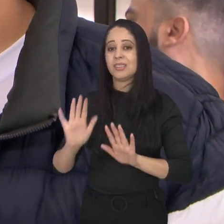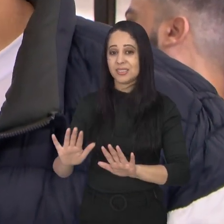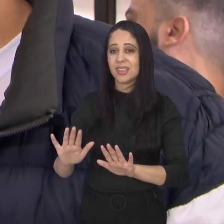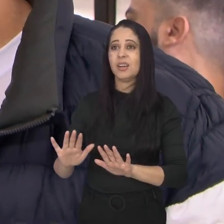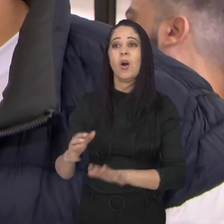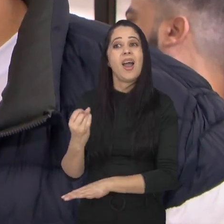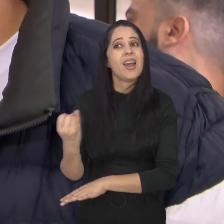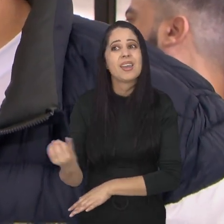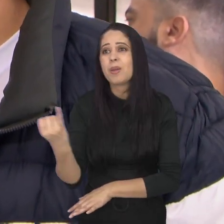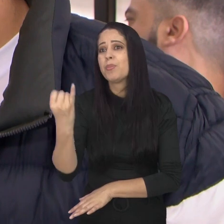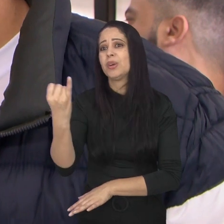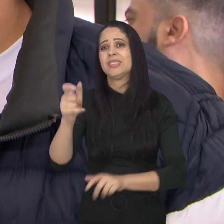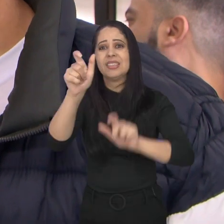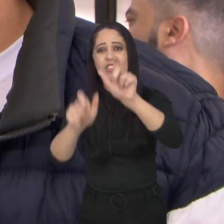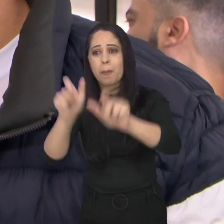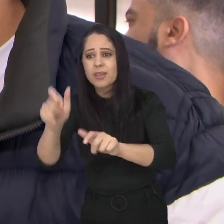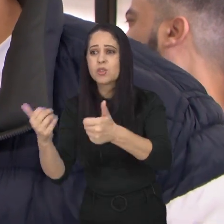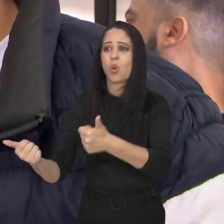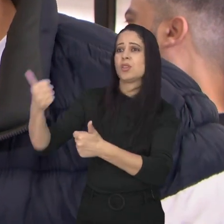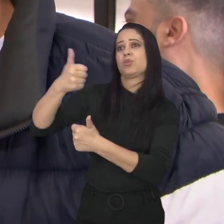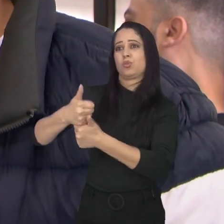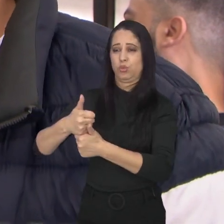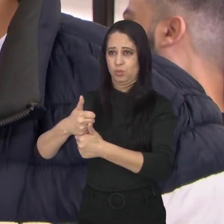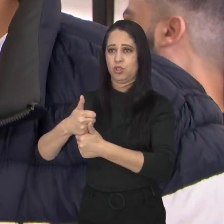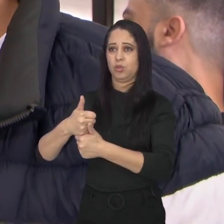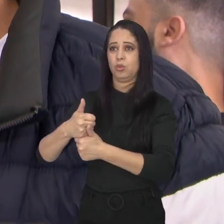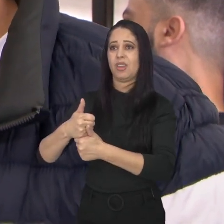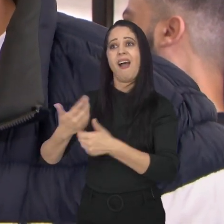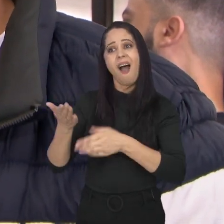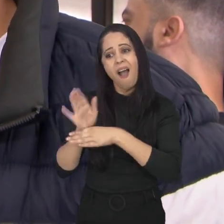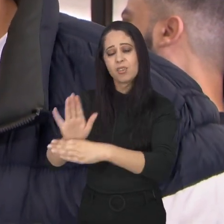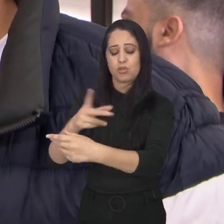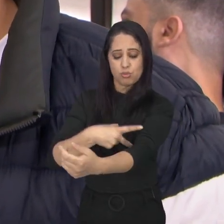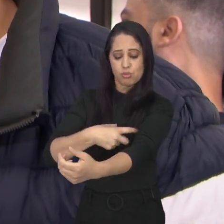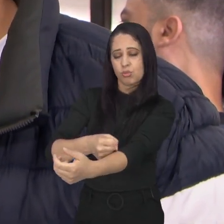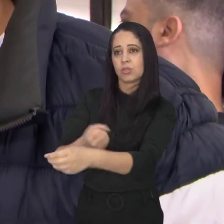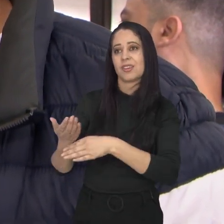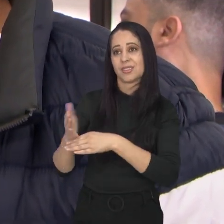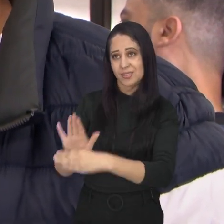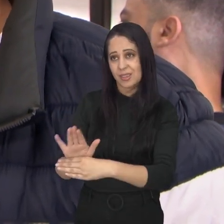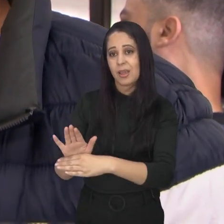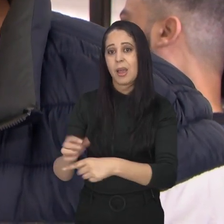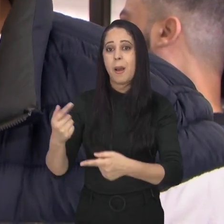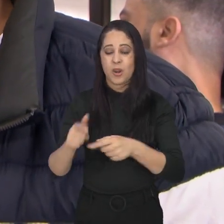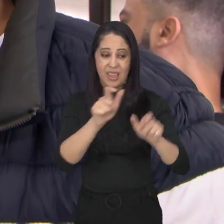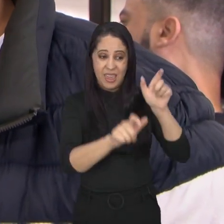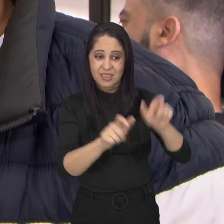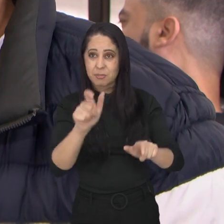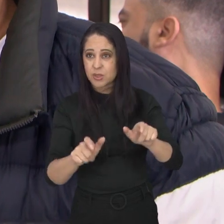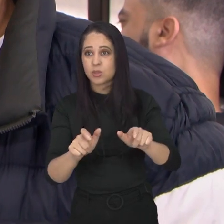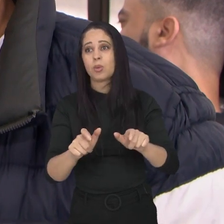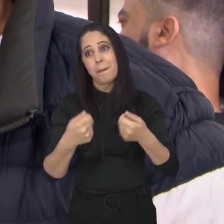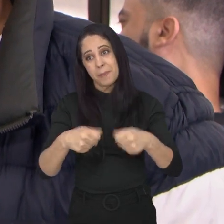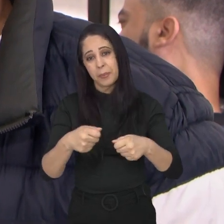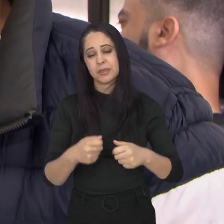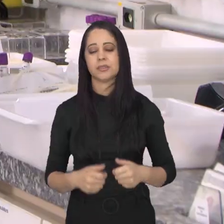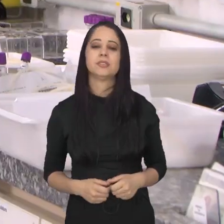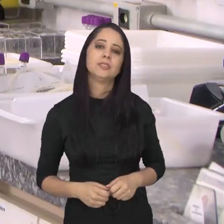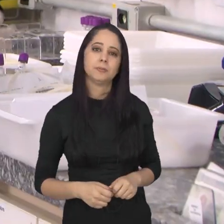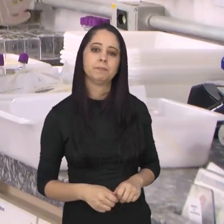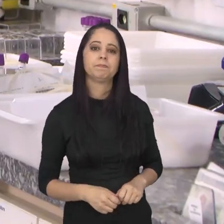do frio, os doadores desaparecem e os indicadores ficam abaixo do considerado estável. Por isso, toda ajuda